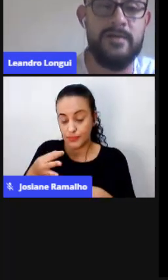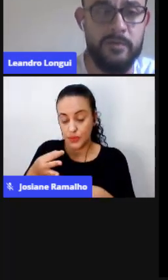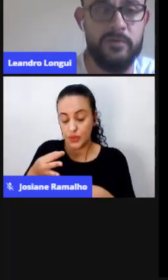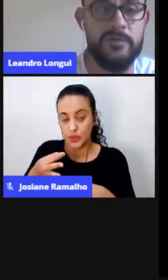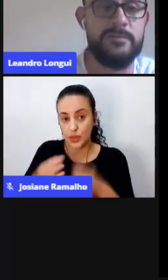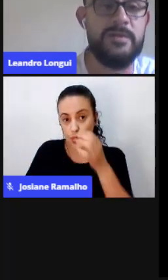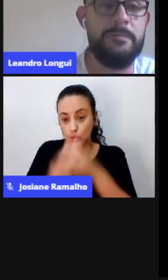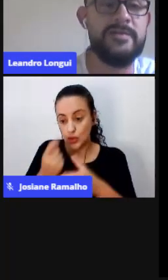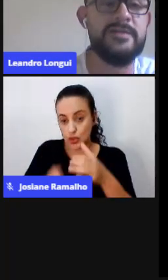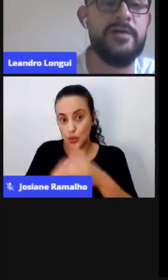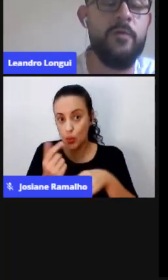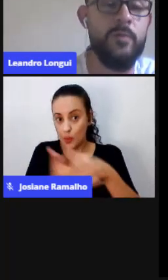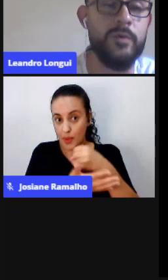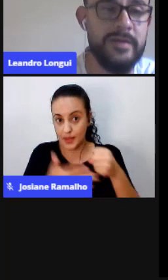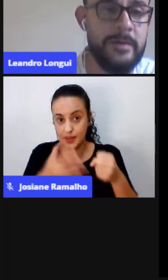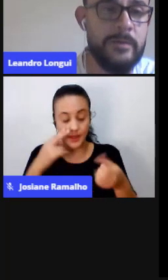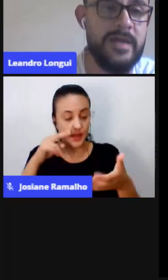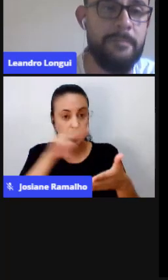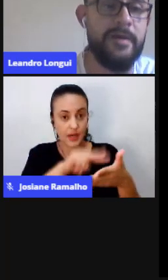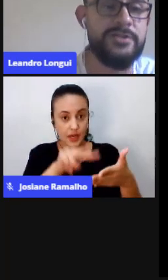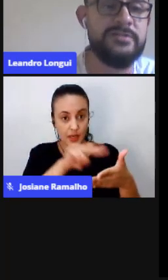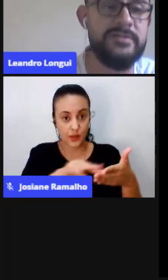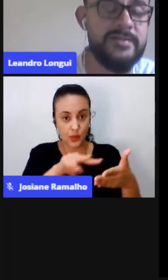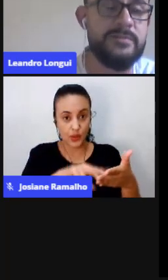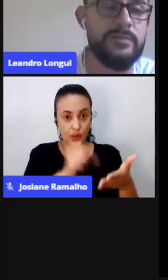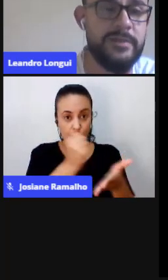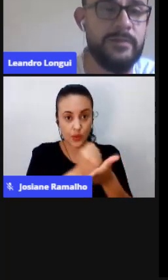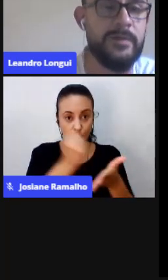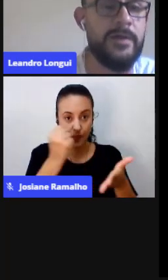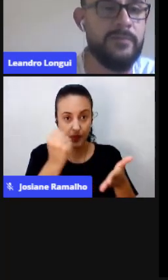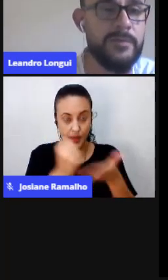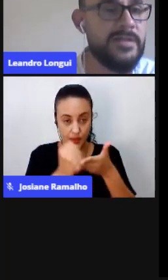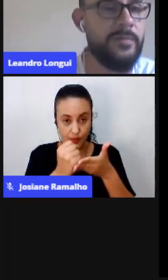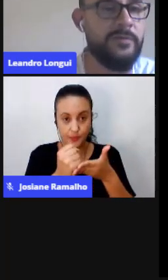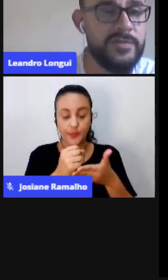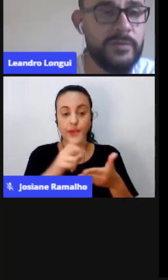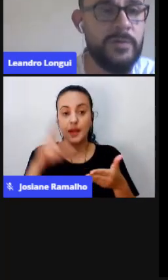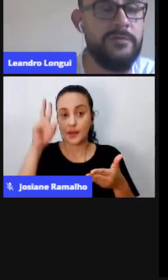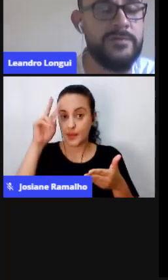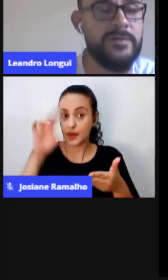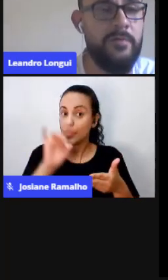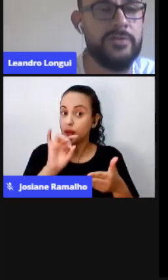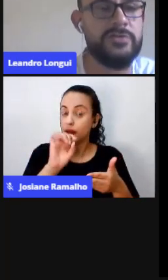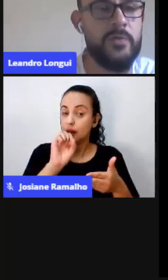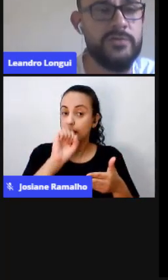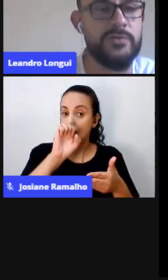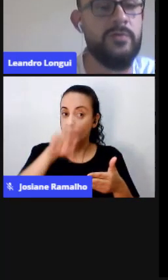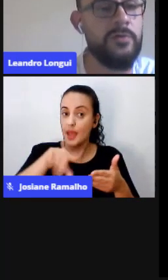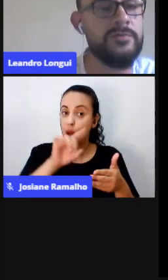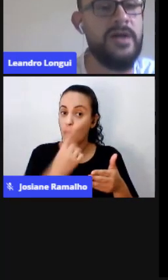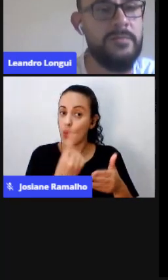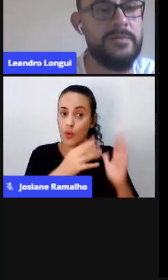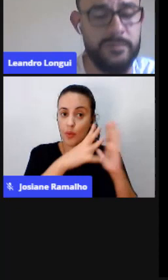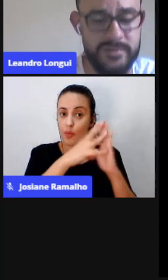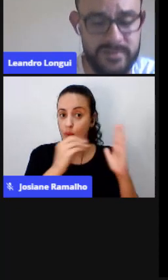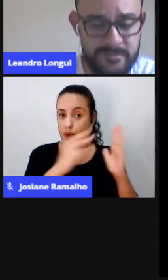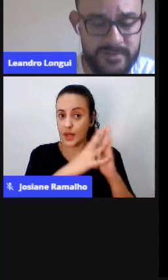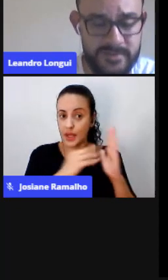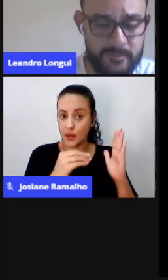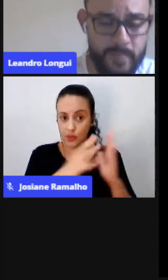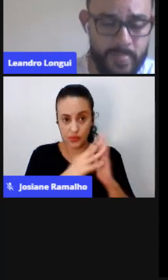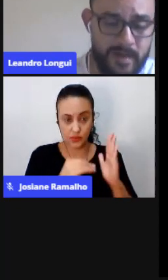documento, lembrando que nós temos apenas aí um modelo e que a partir desse modelo você, professor, professora, pode construir outros